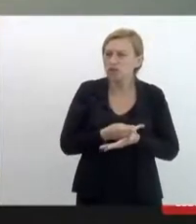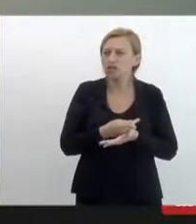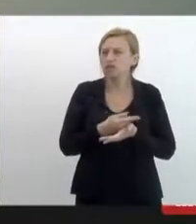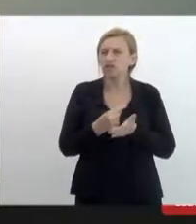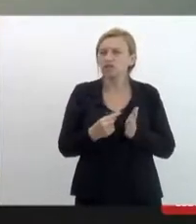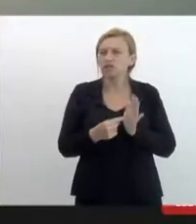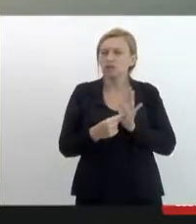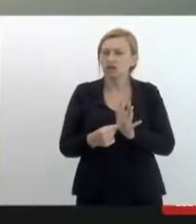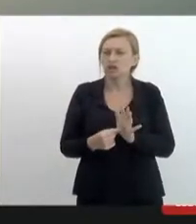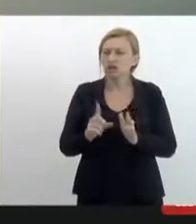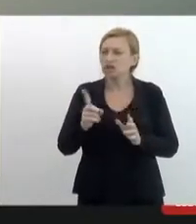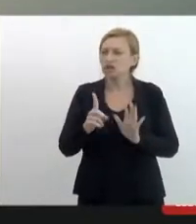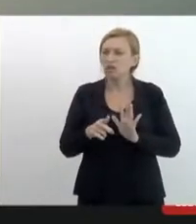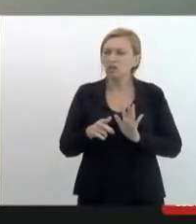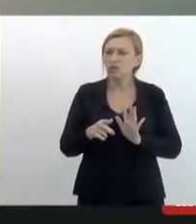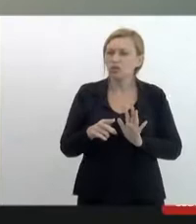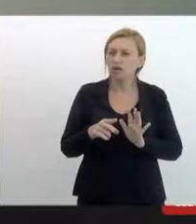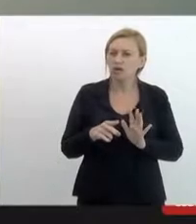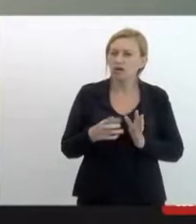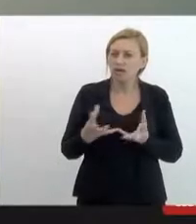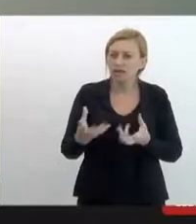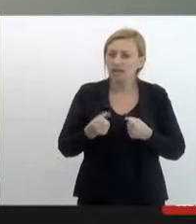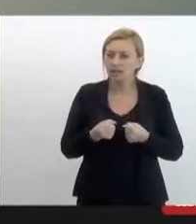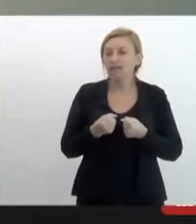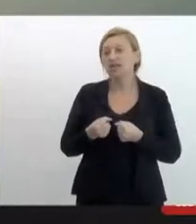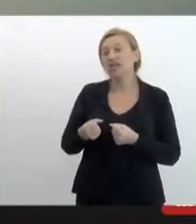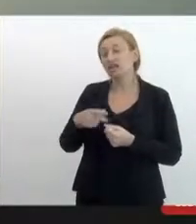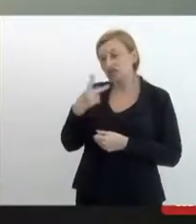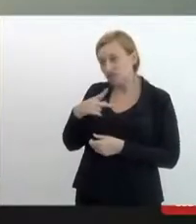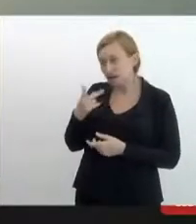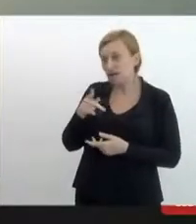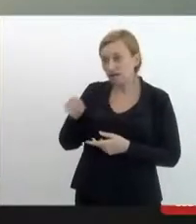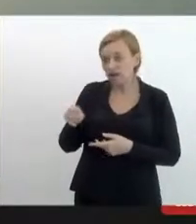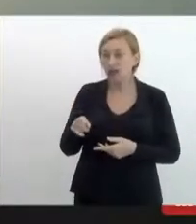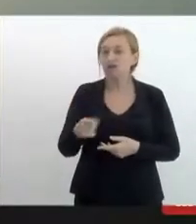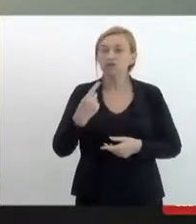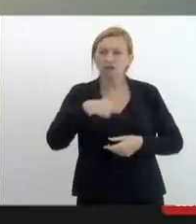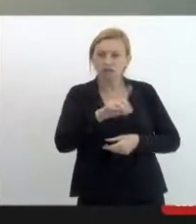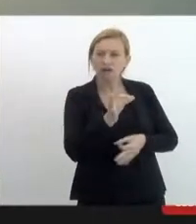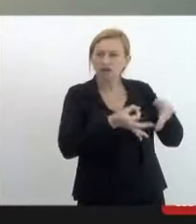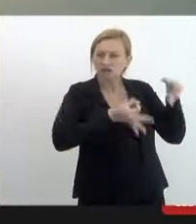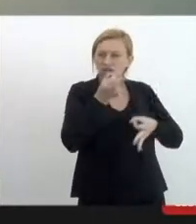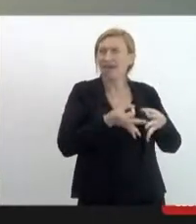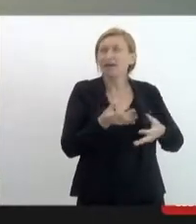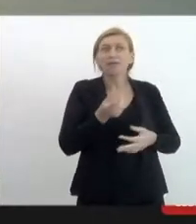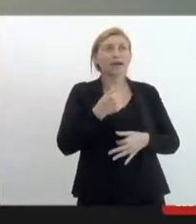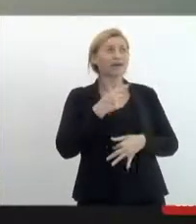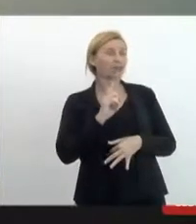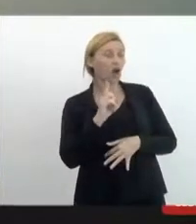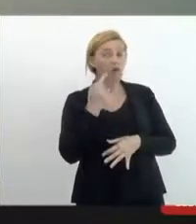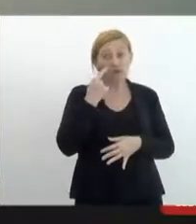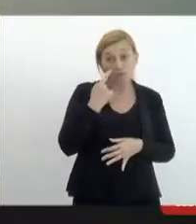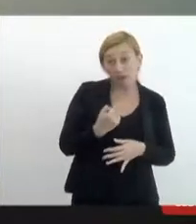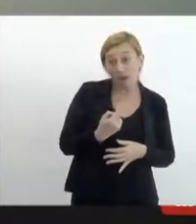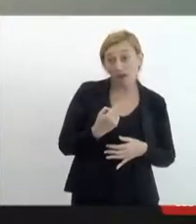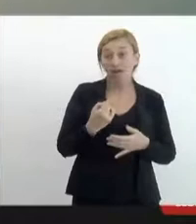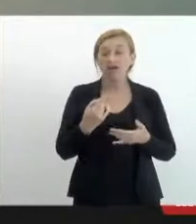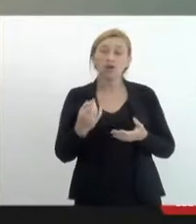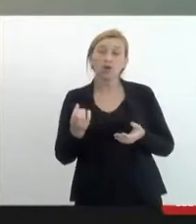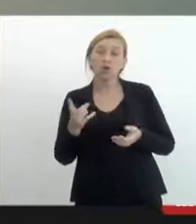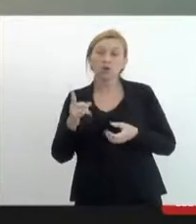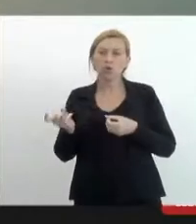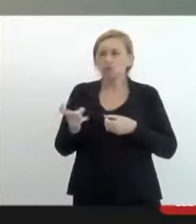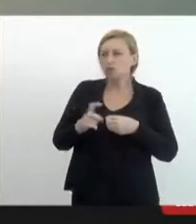não atendimento, eles defendem assim no conselho. Quando vão no judiciário, muitas vezes eles falam, não, mas olha, veja bem, apesar de eu ser um